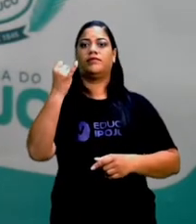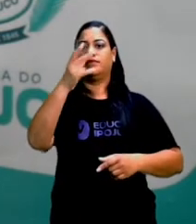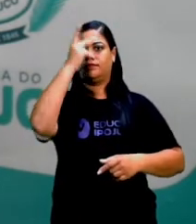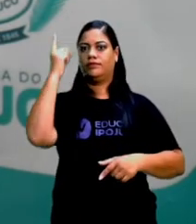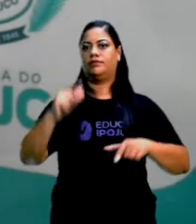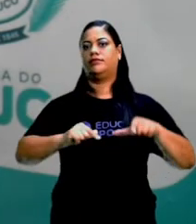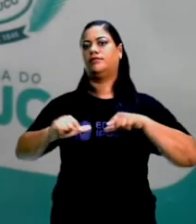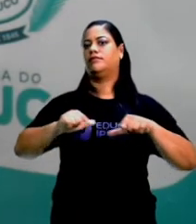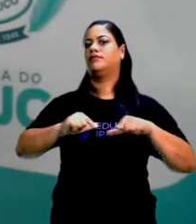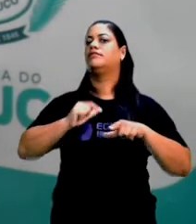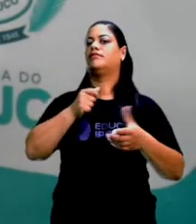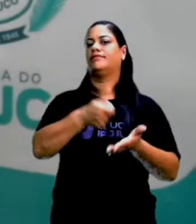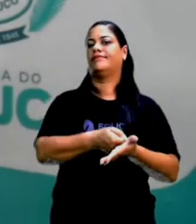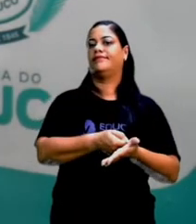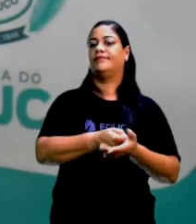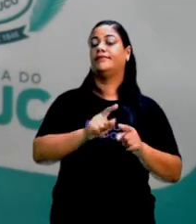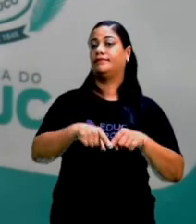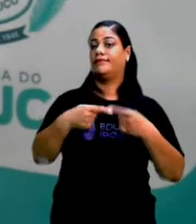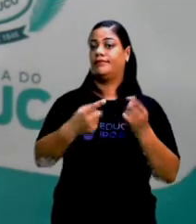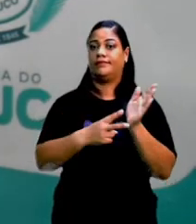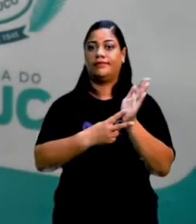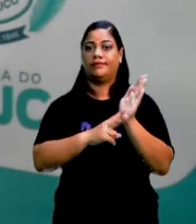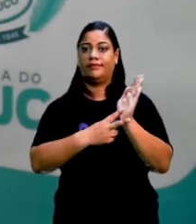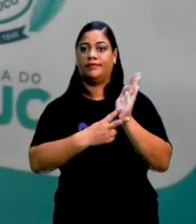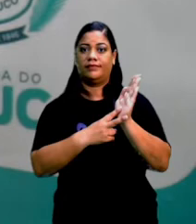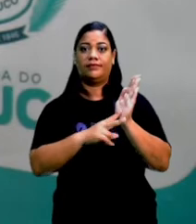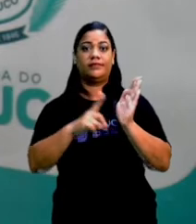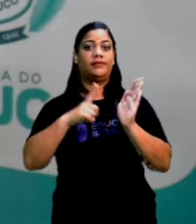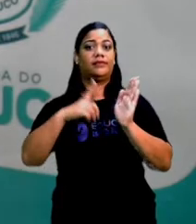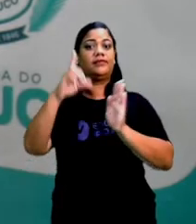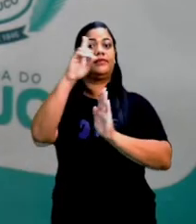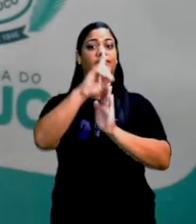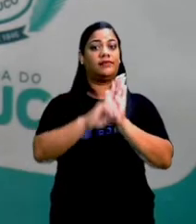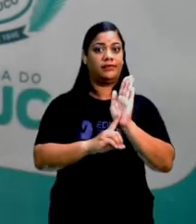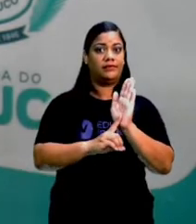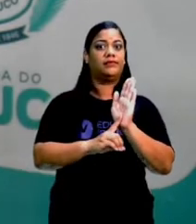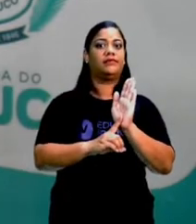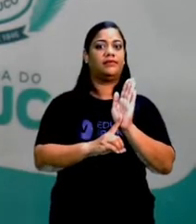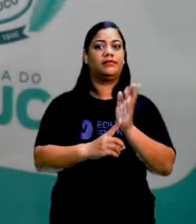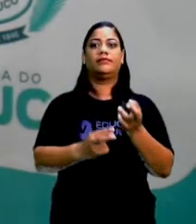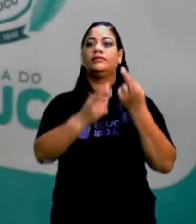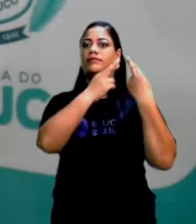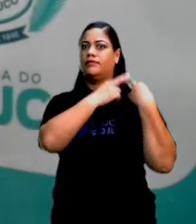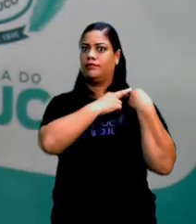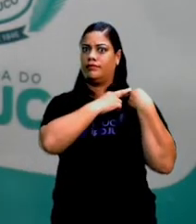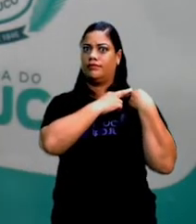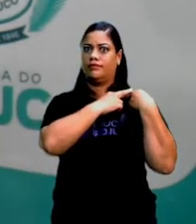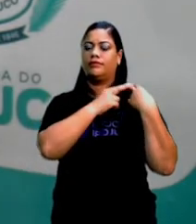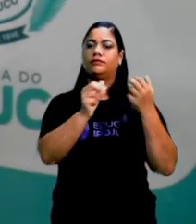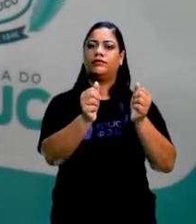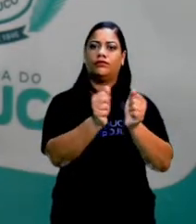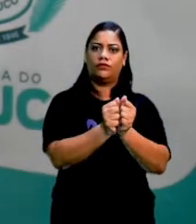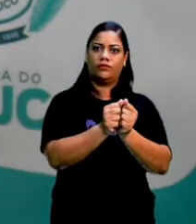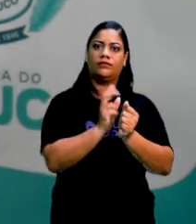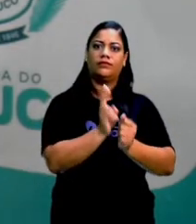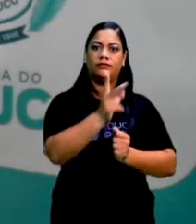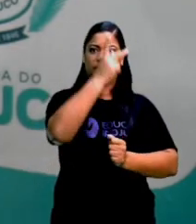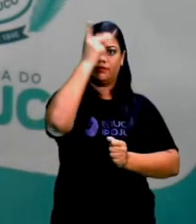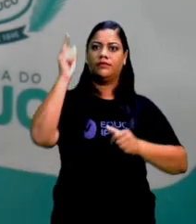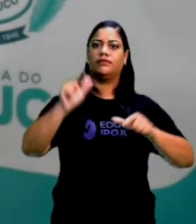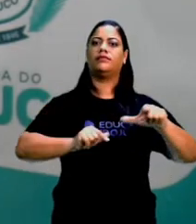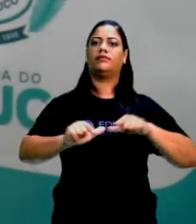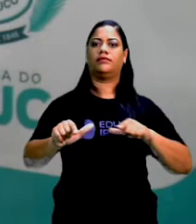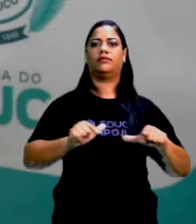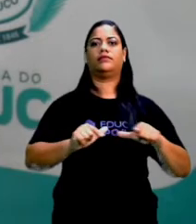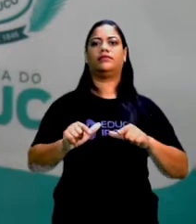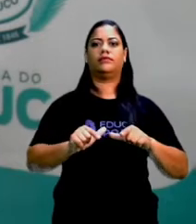gente viu que no sindicato ele tem o direito, né, ele tem o dever de estar do lado do trabalhador, de estar